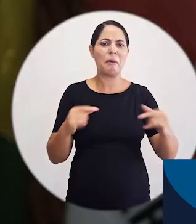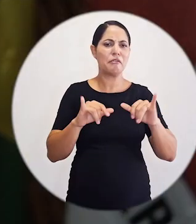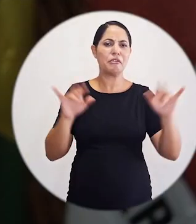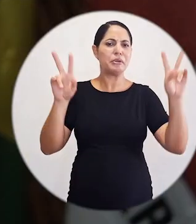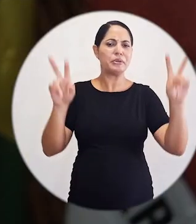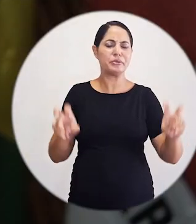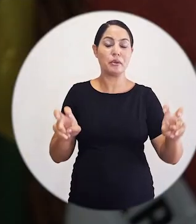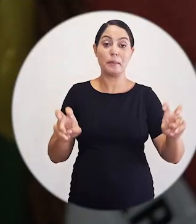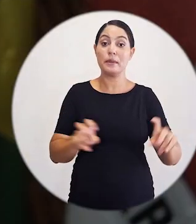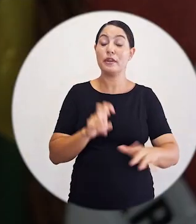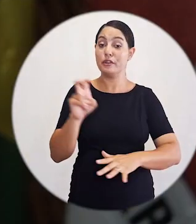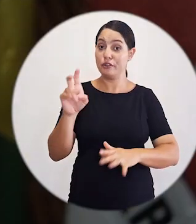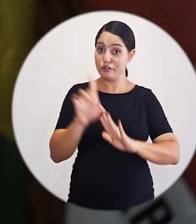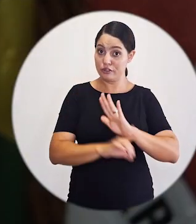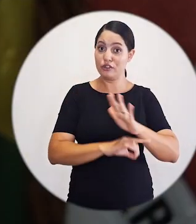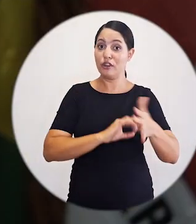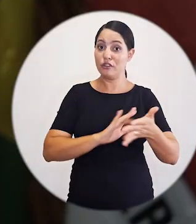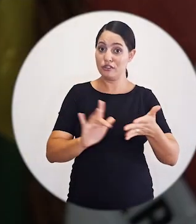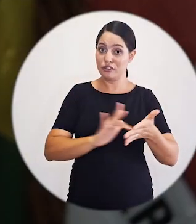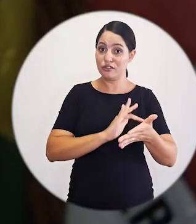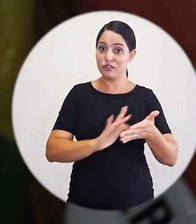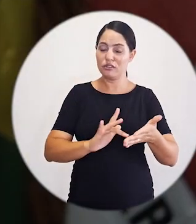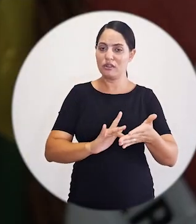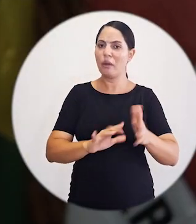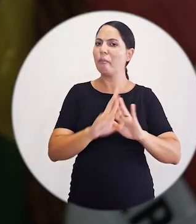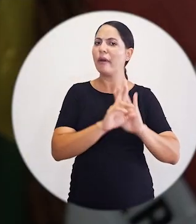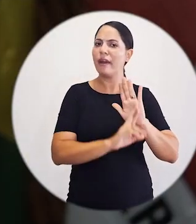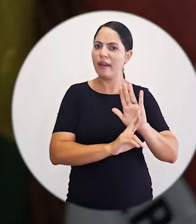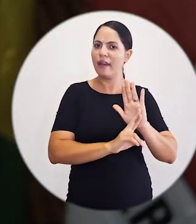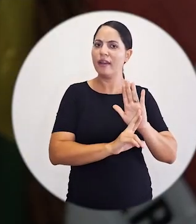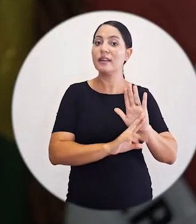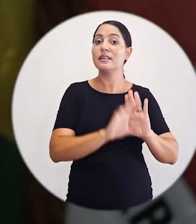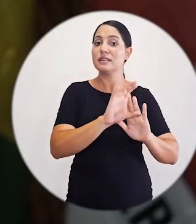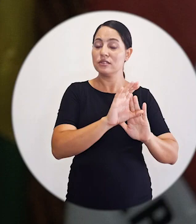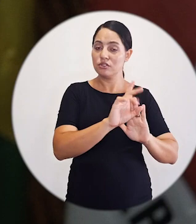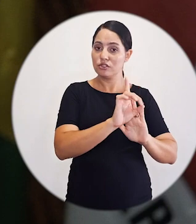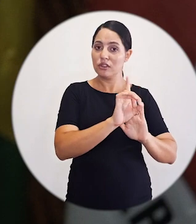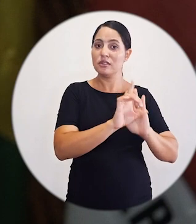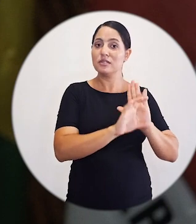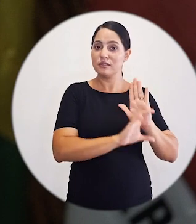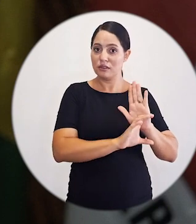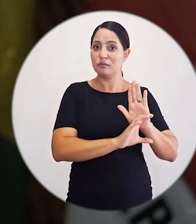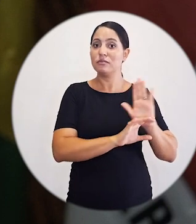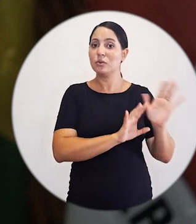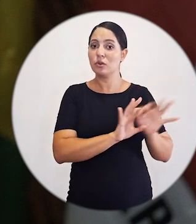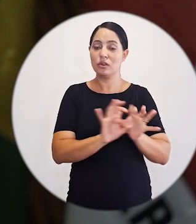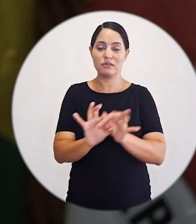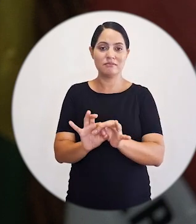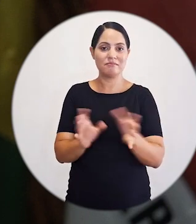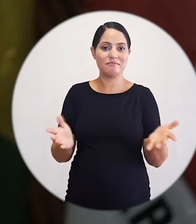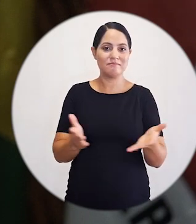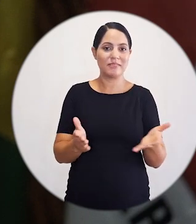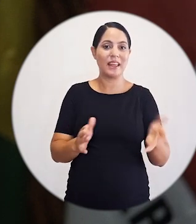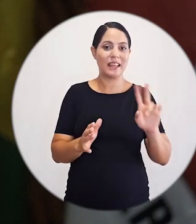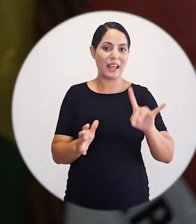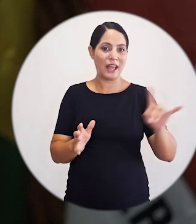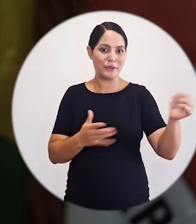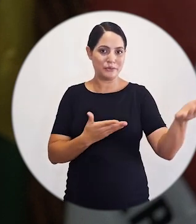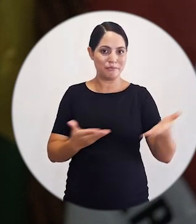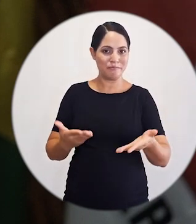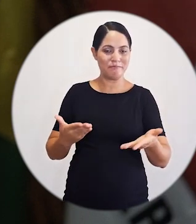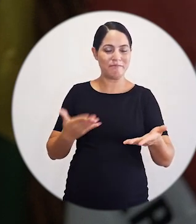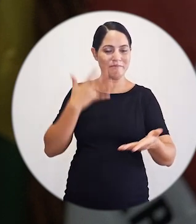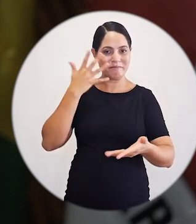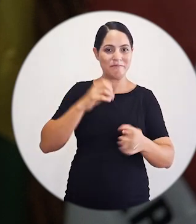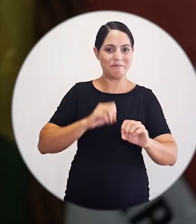A ESA Nacional promoveu em uma live mais um debate voltado ao livro de Direito Digital da reforma do Código Civil. E o convidado desta vez